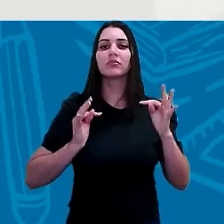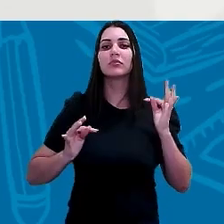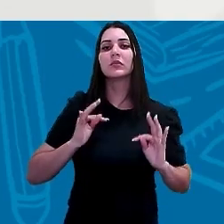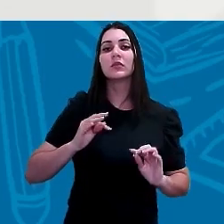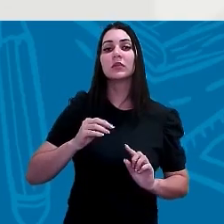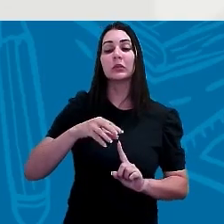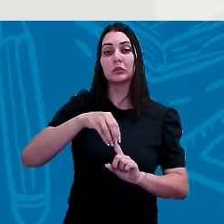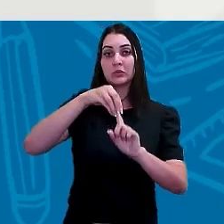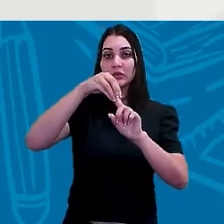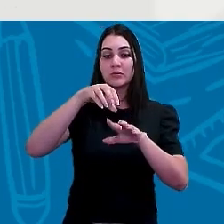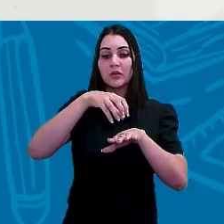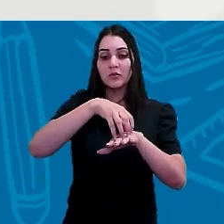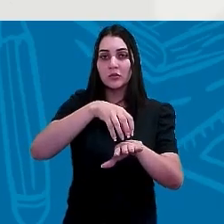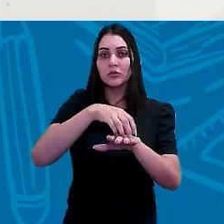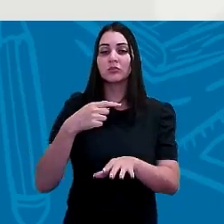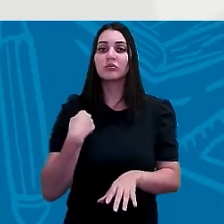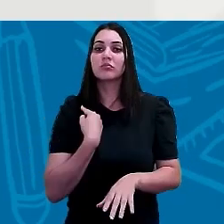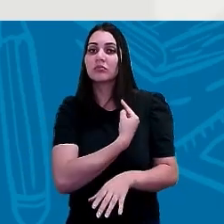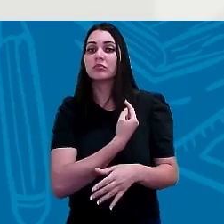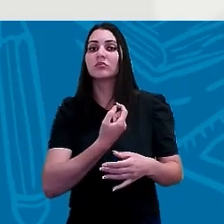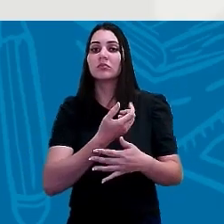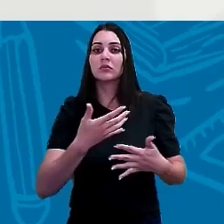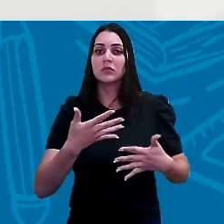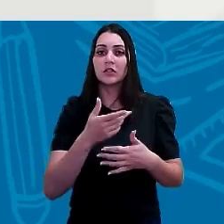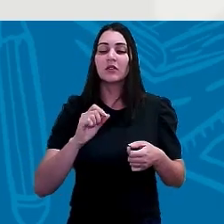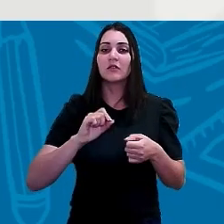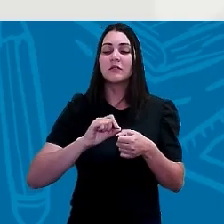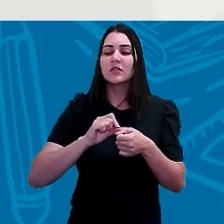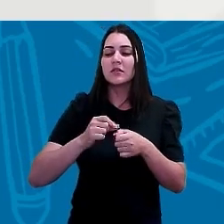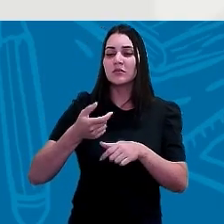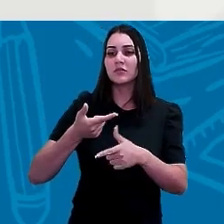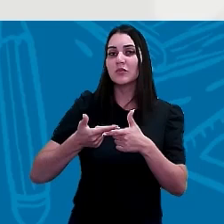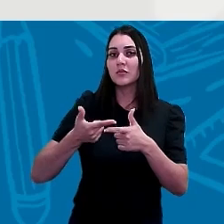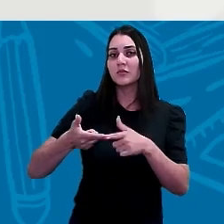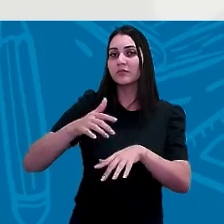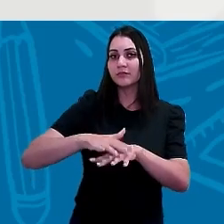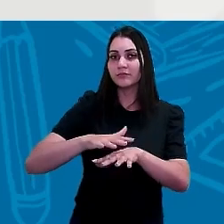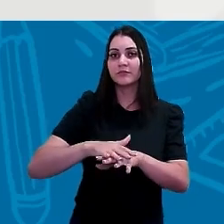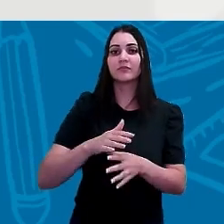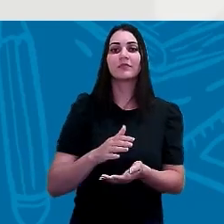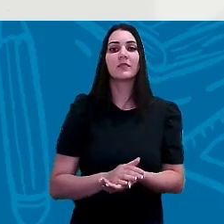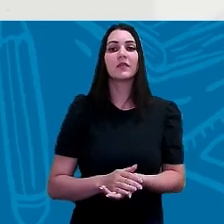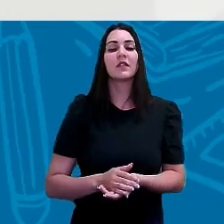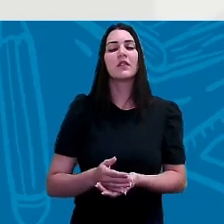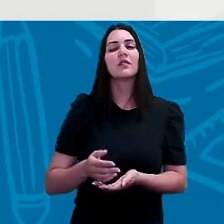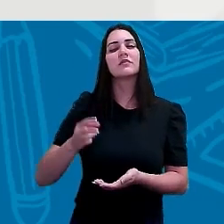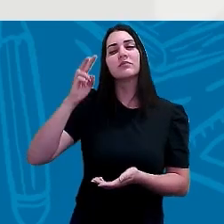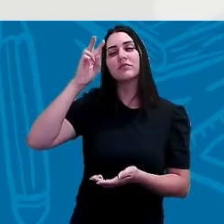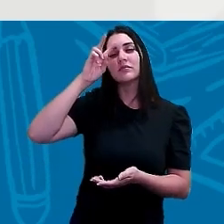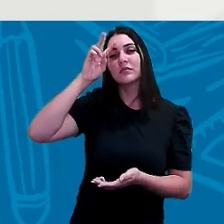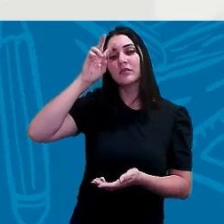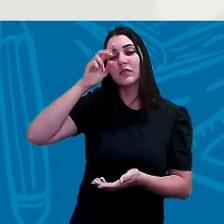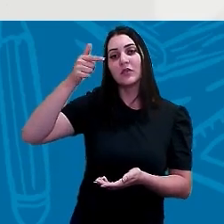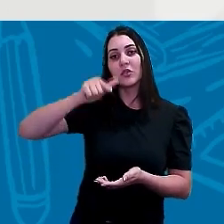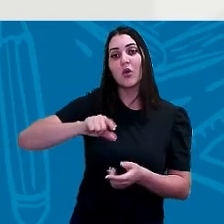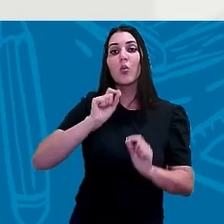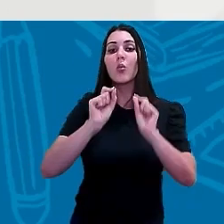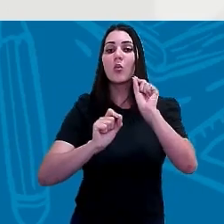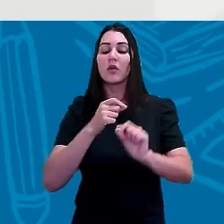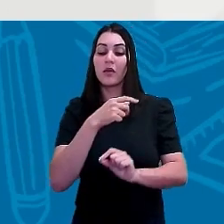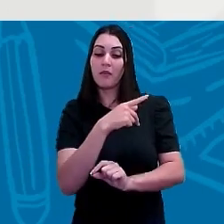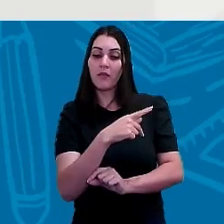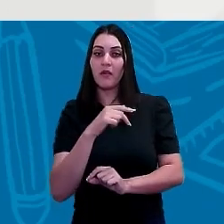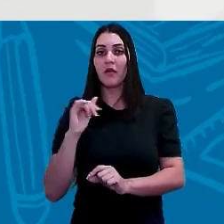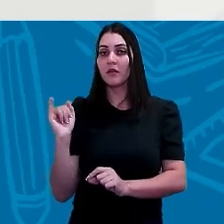principais pontos turísticos da nossa cidade, fizemos um probleminha de matemática, revisamos o que é par e